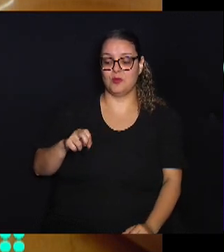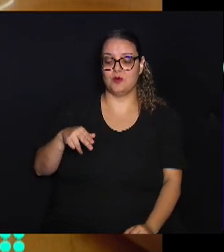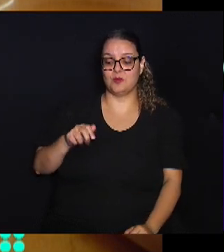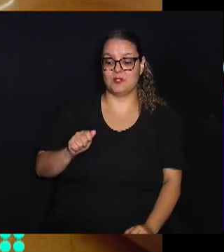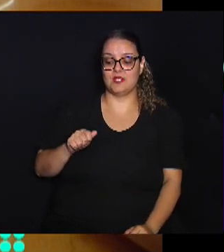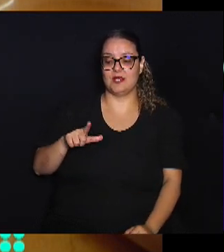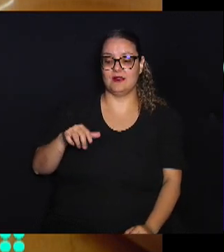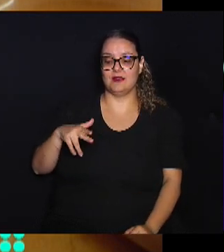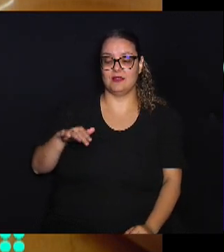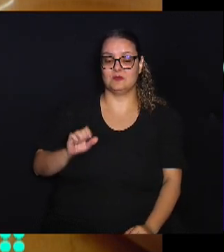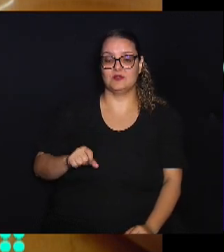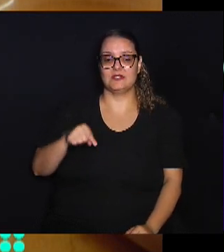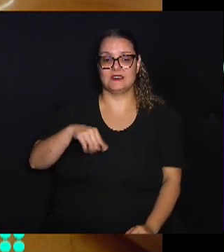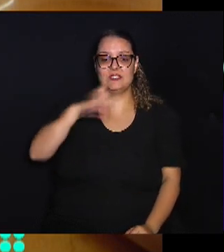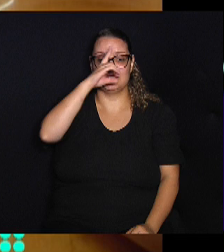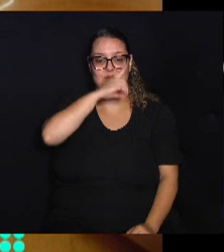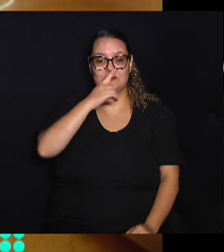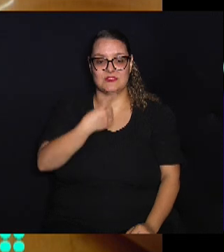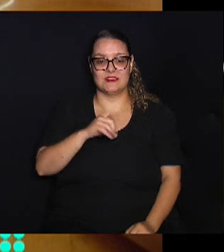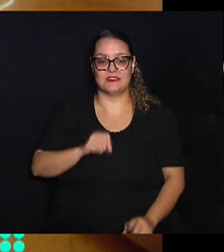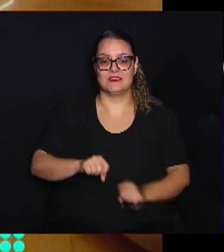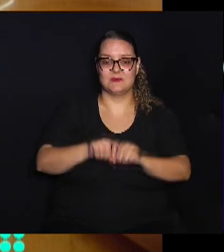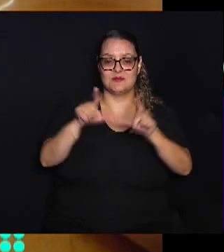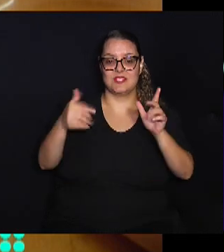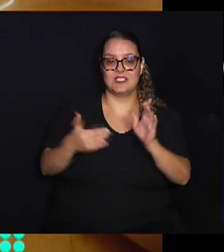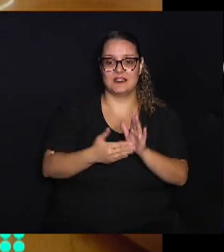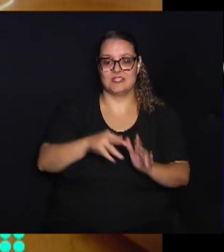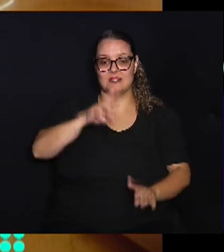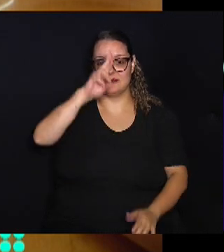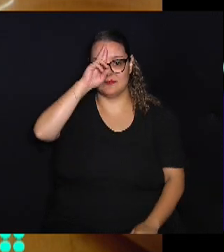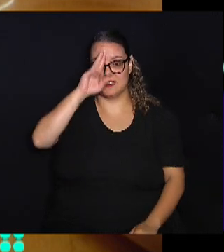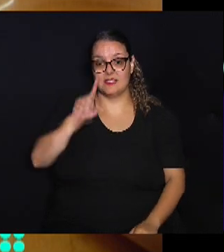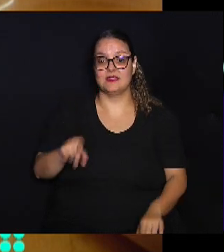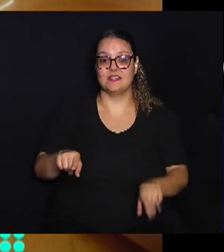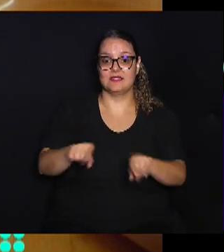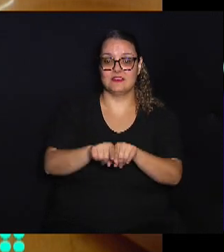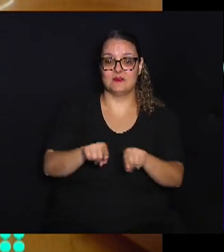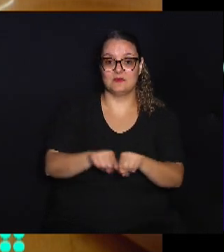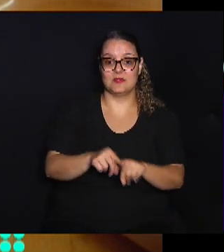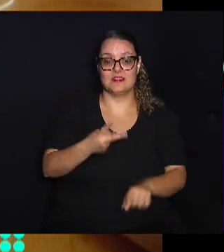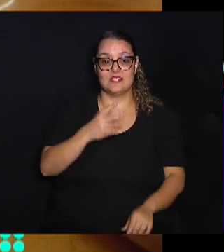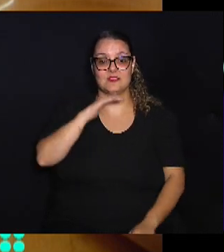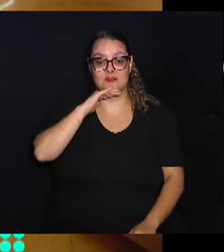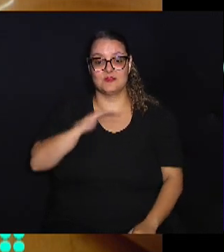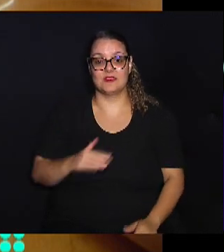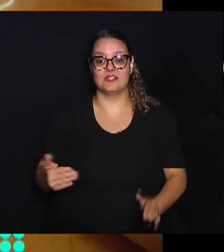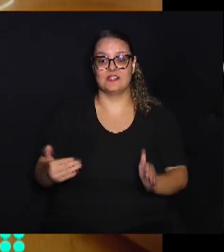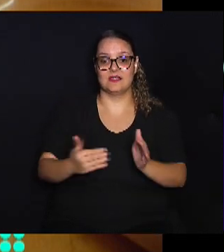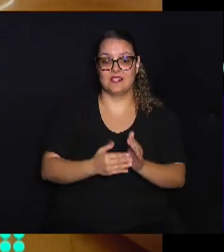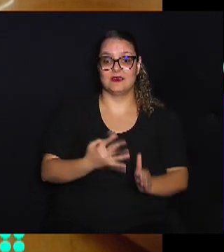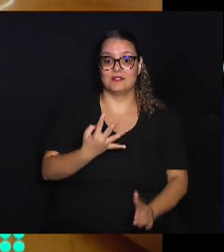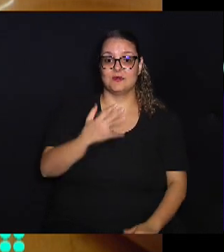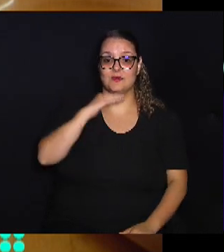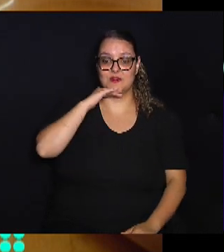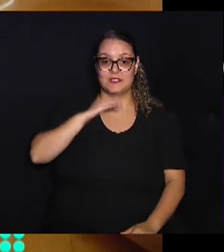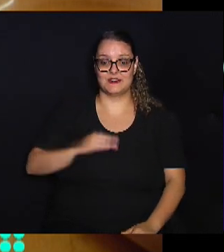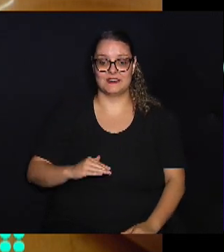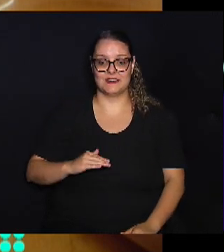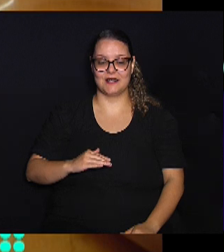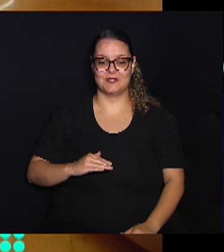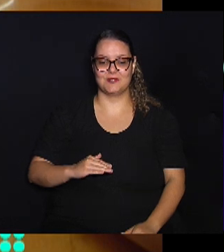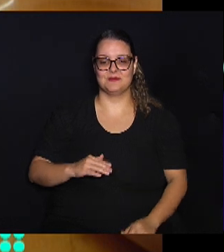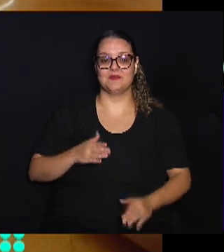neste domingo, das 10 da manhã ao meio-dia e também das 2 da tarde até as 4 da tarde.